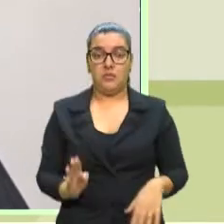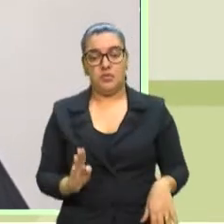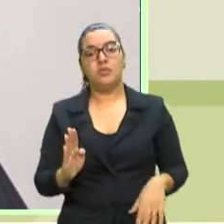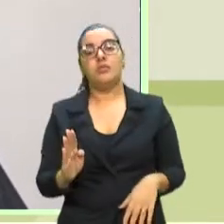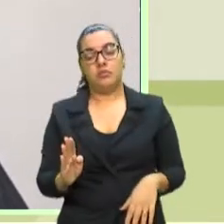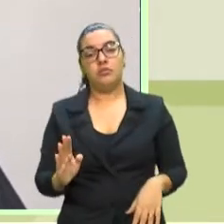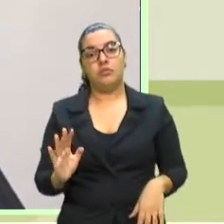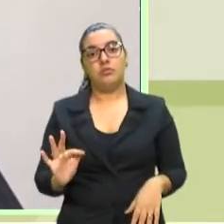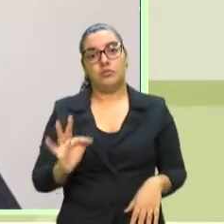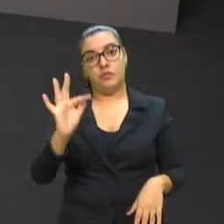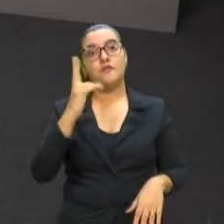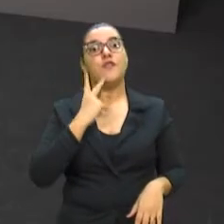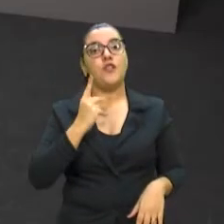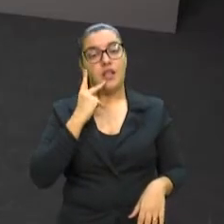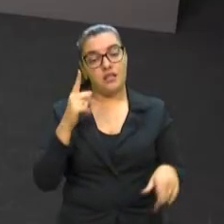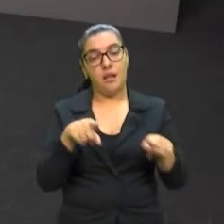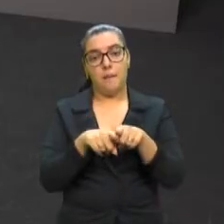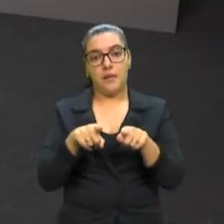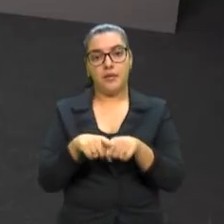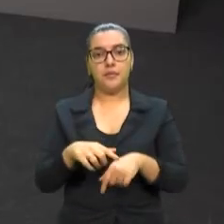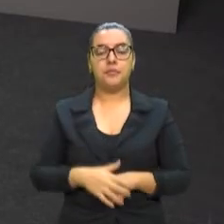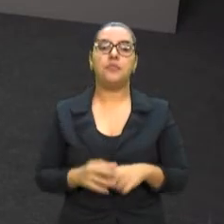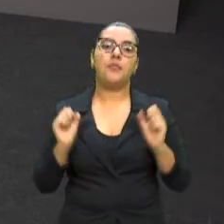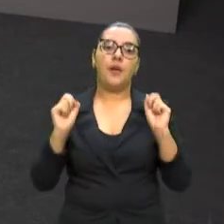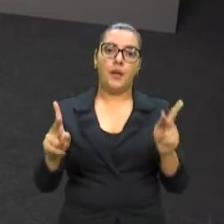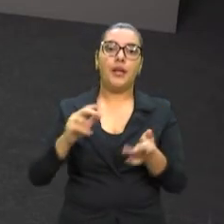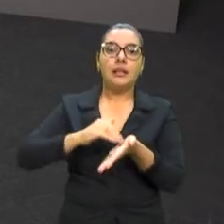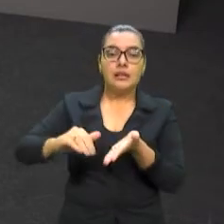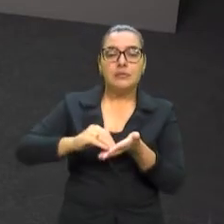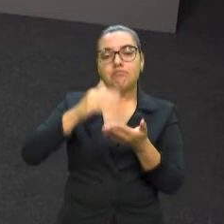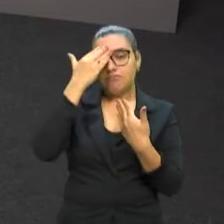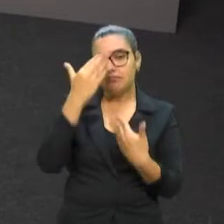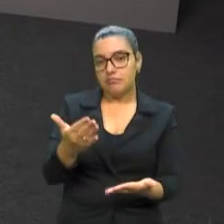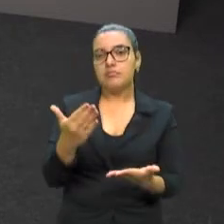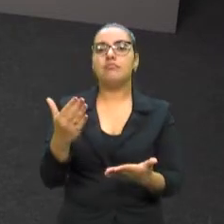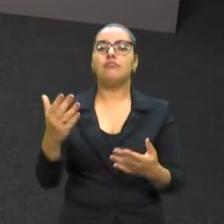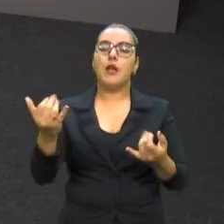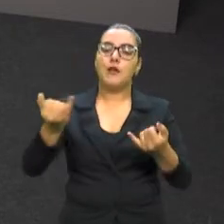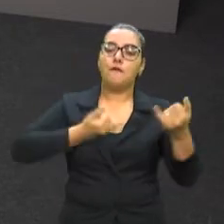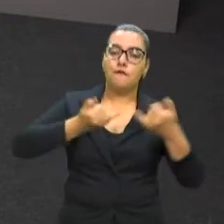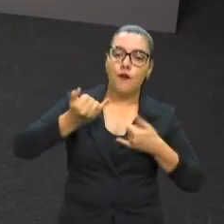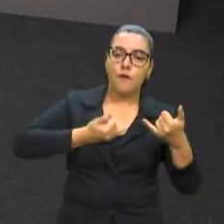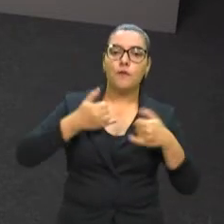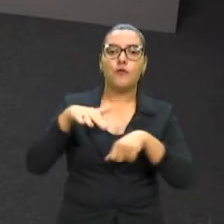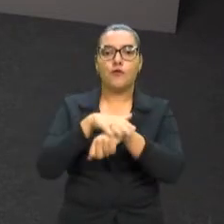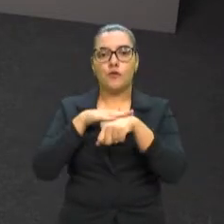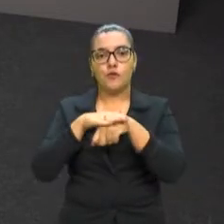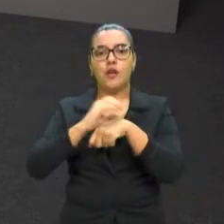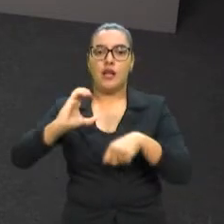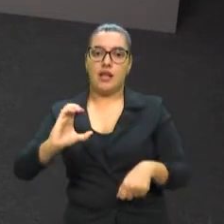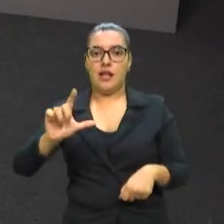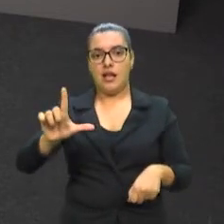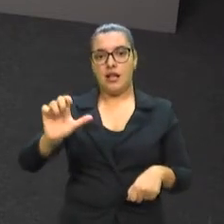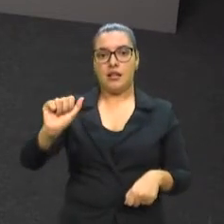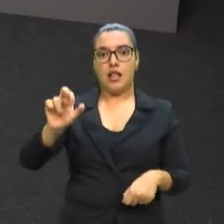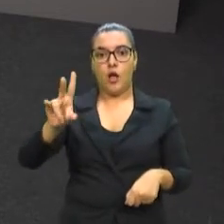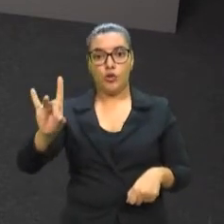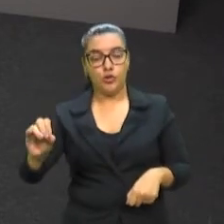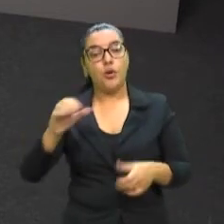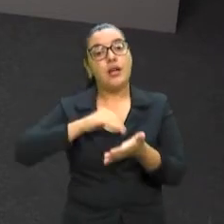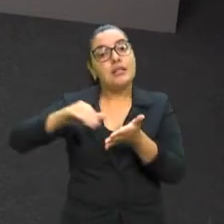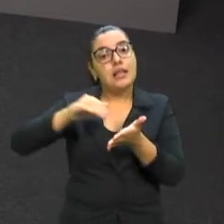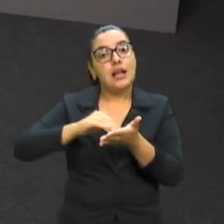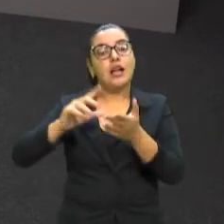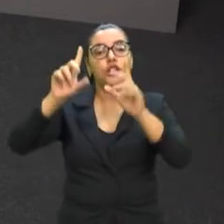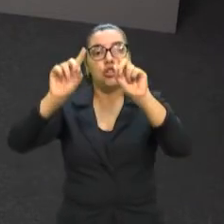consequentemente, em Fortaleza. Ok, secretário, muito obrigado pelas suas informações. Eu conversei aqui com Cláudio Pinho, ele que é secretário dos